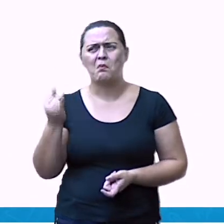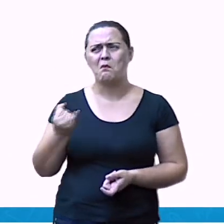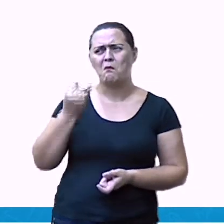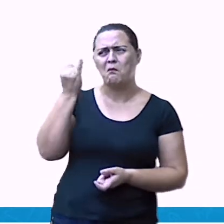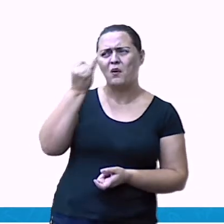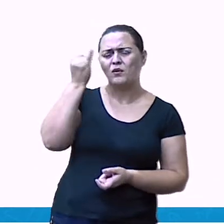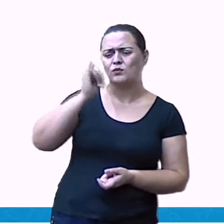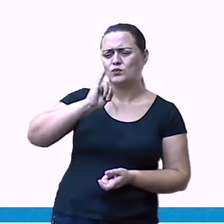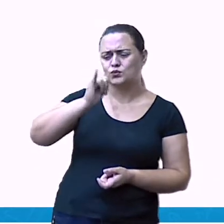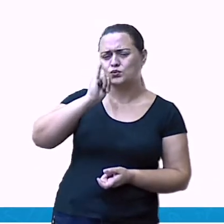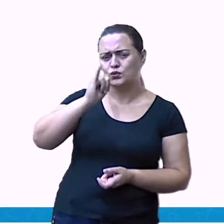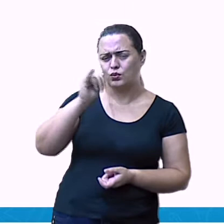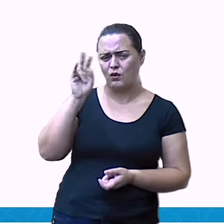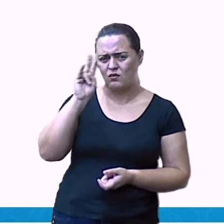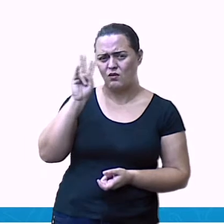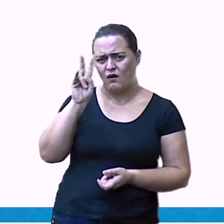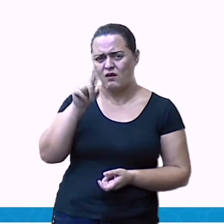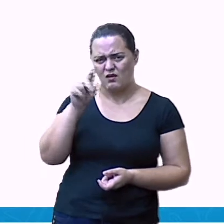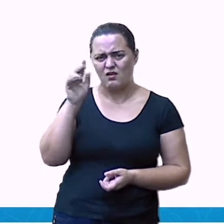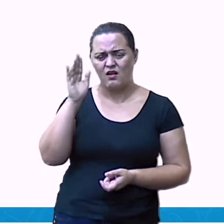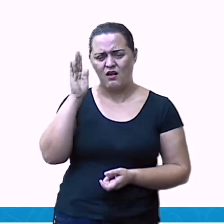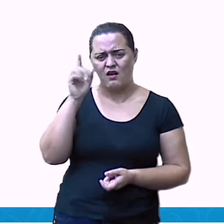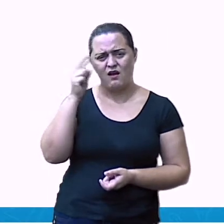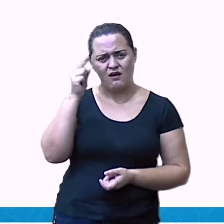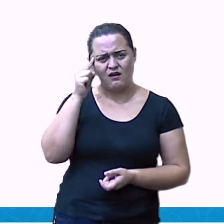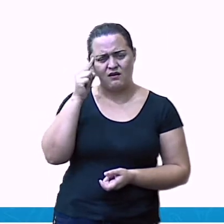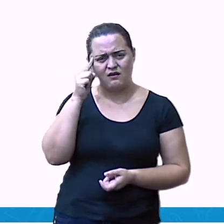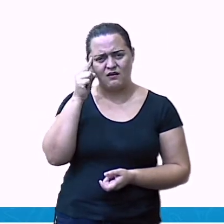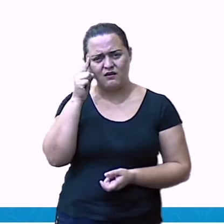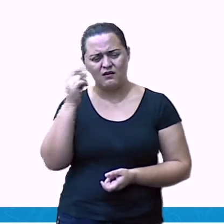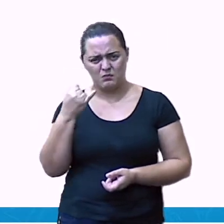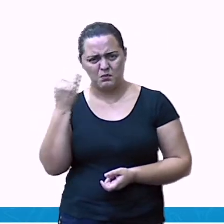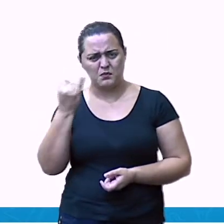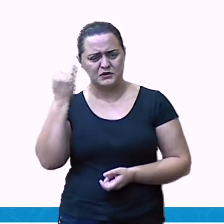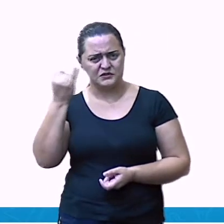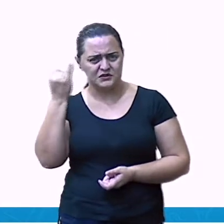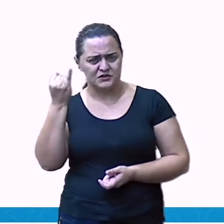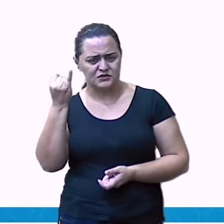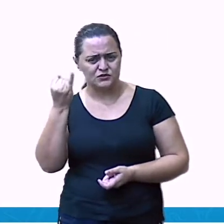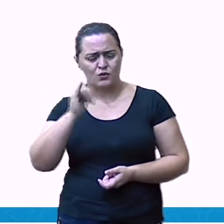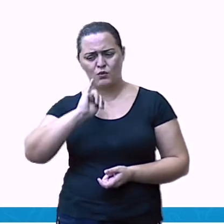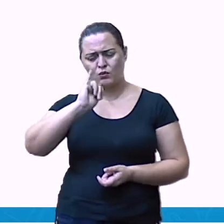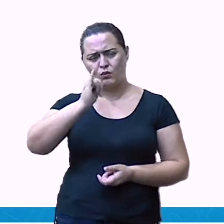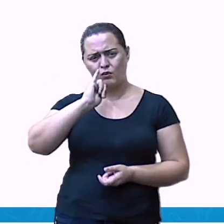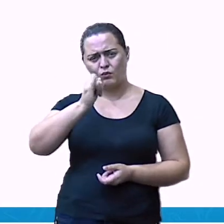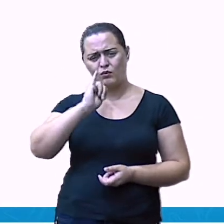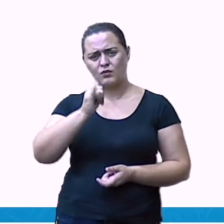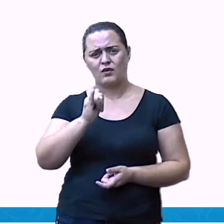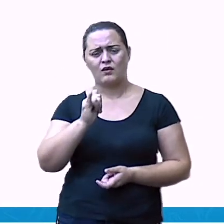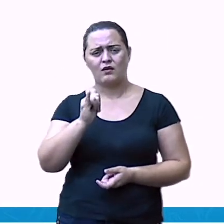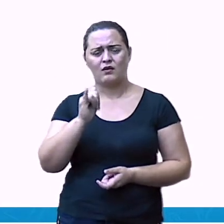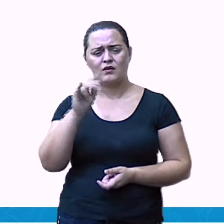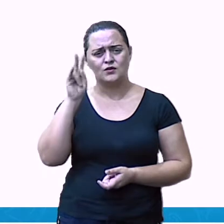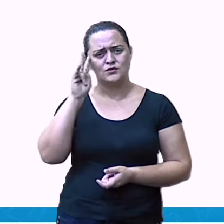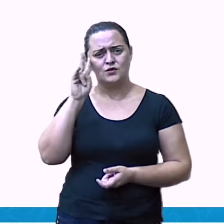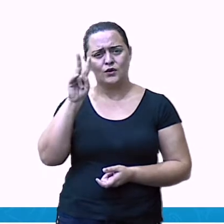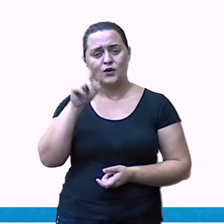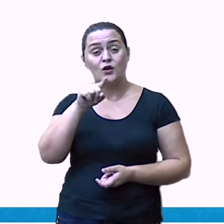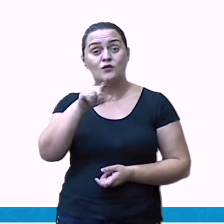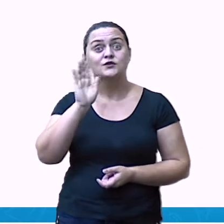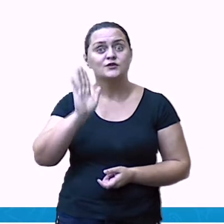histórias? Já contou uma história a alguém? Se sim, que tipo de história você